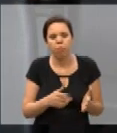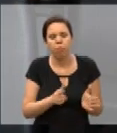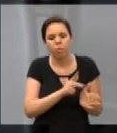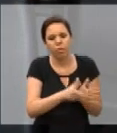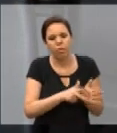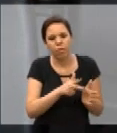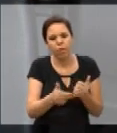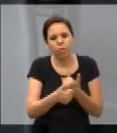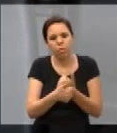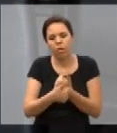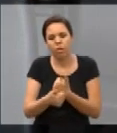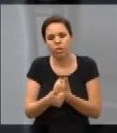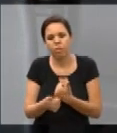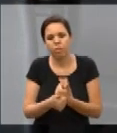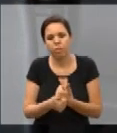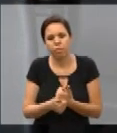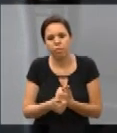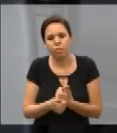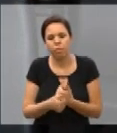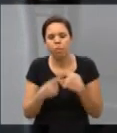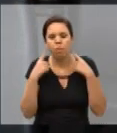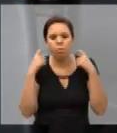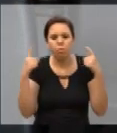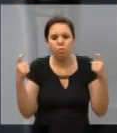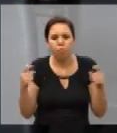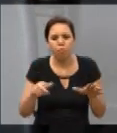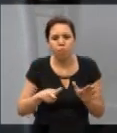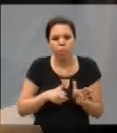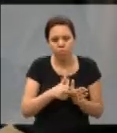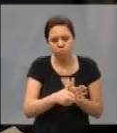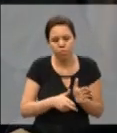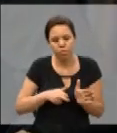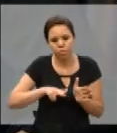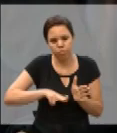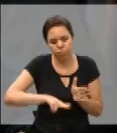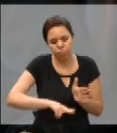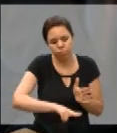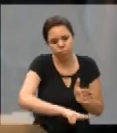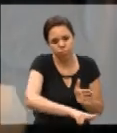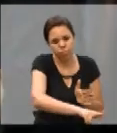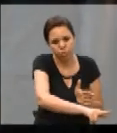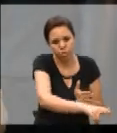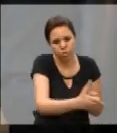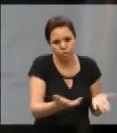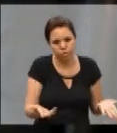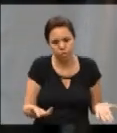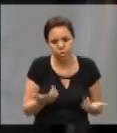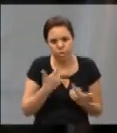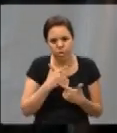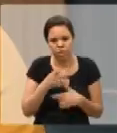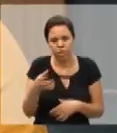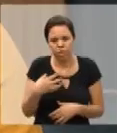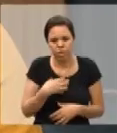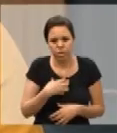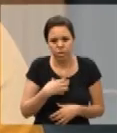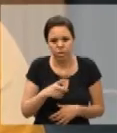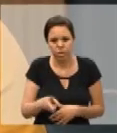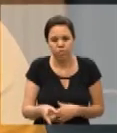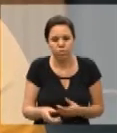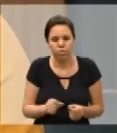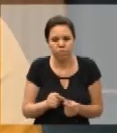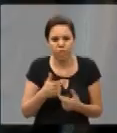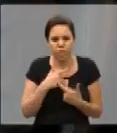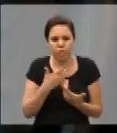próximo passando, um apito de trem, um trilho de trem. Falar de propósito, porque é muito engraçado. A cena inteira tem esse. E